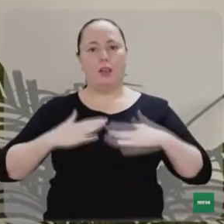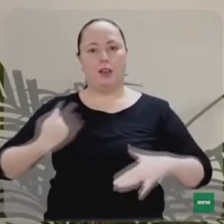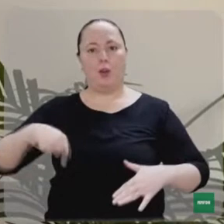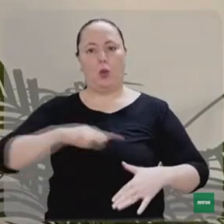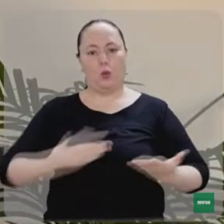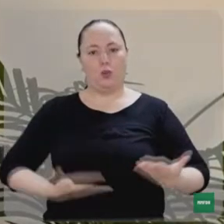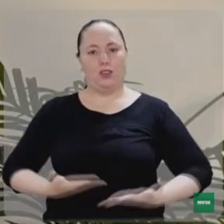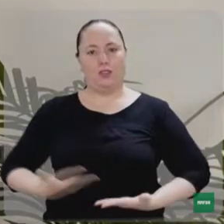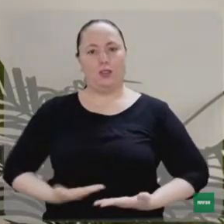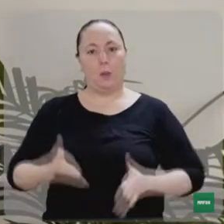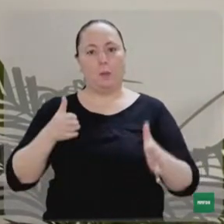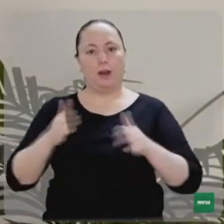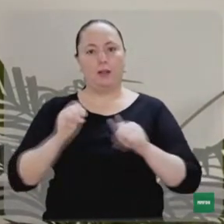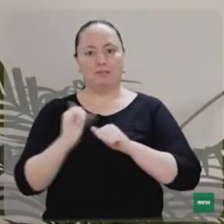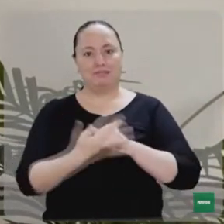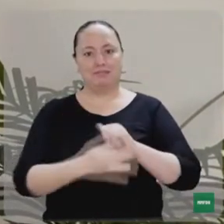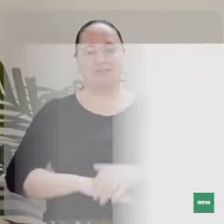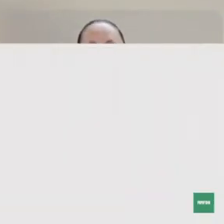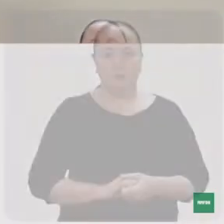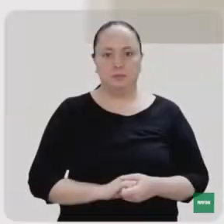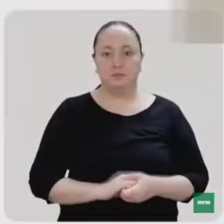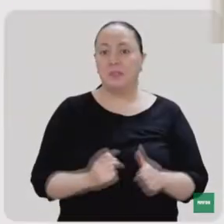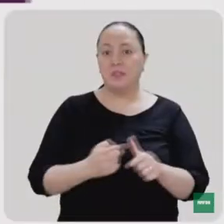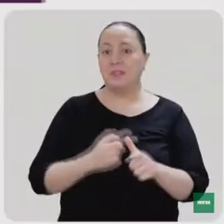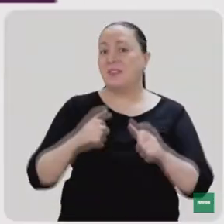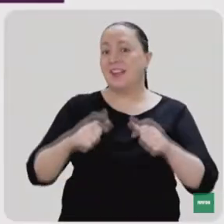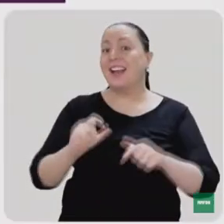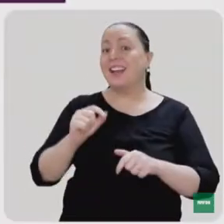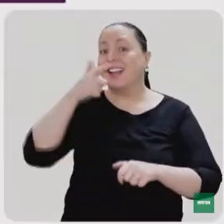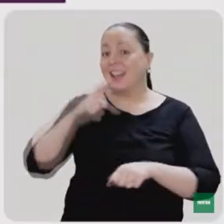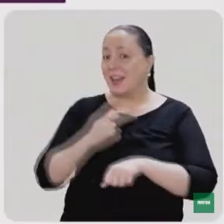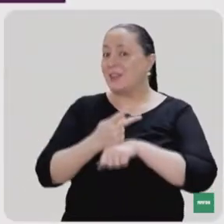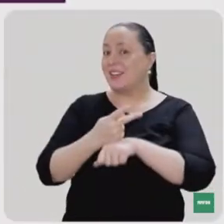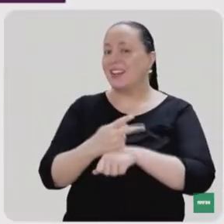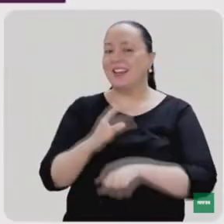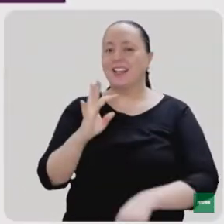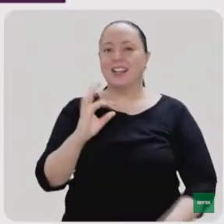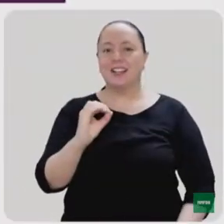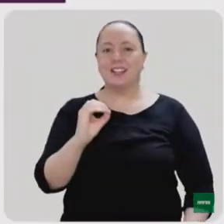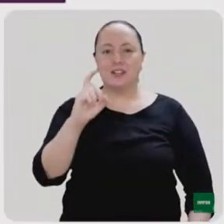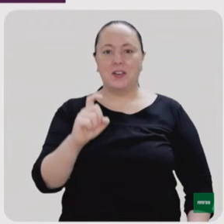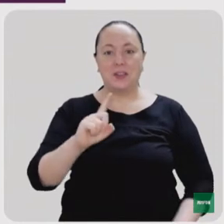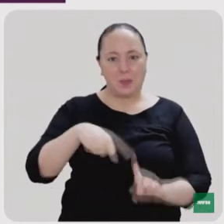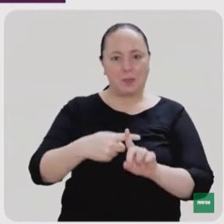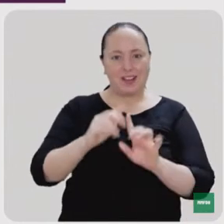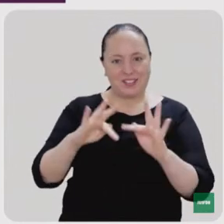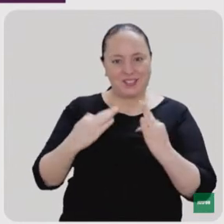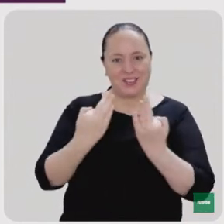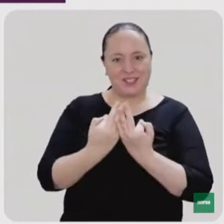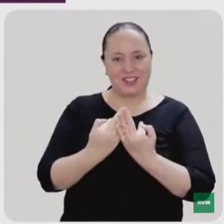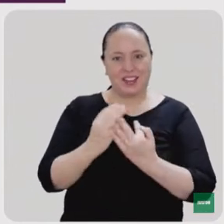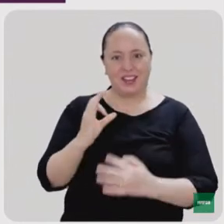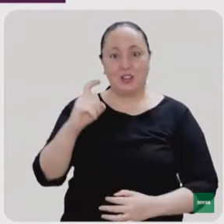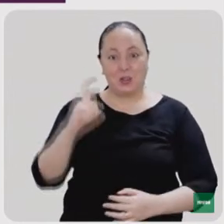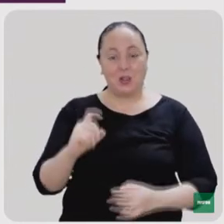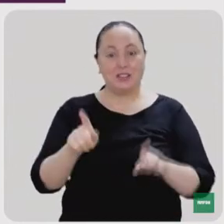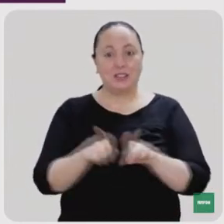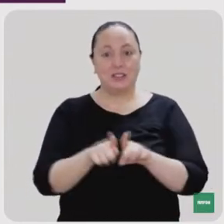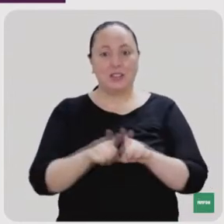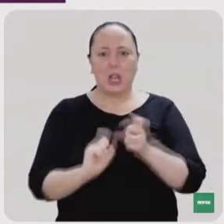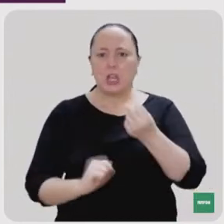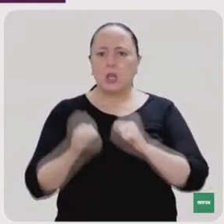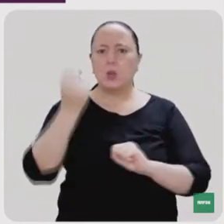tranquilizar nossos colaboradores nessa época de pandemia. Primeiro lugar, Tox Mais Família. Tox